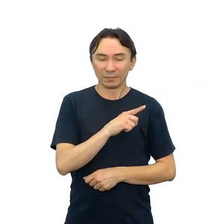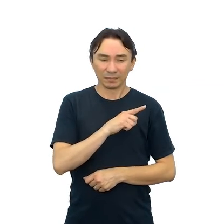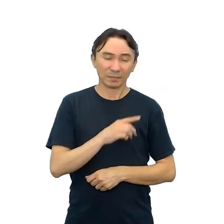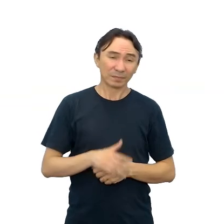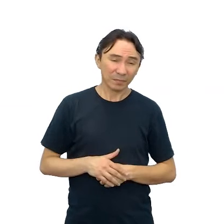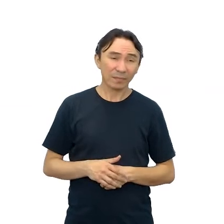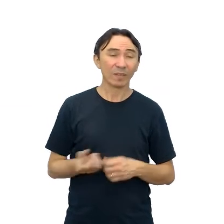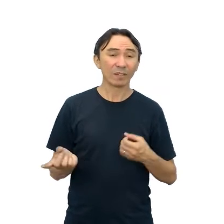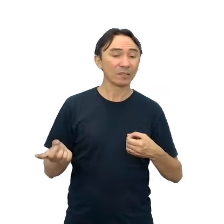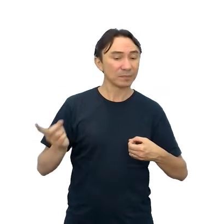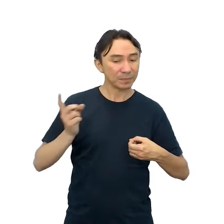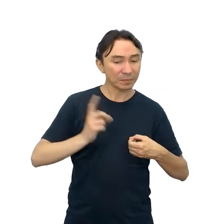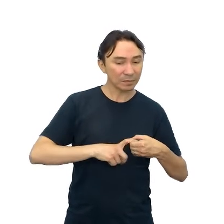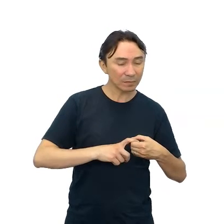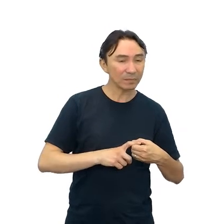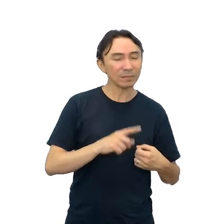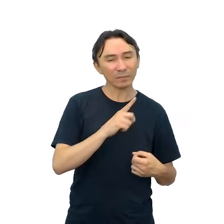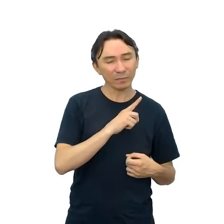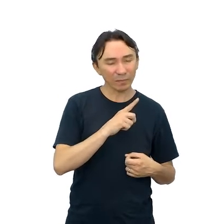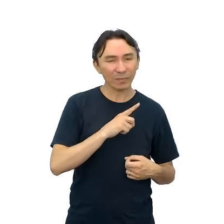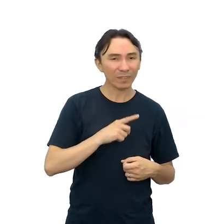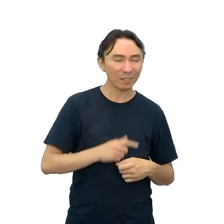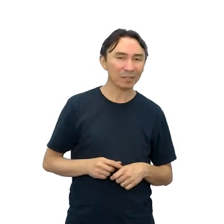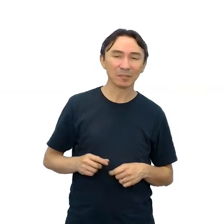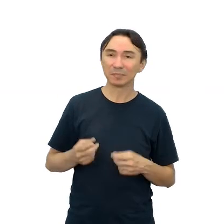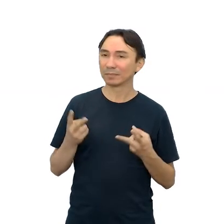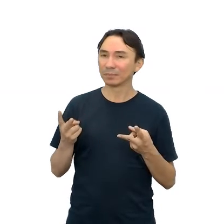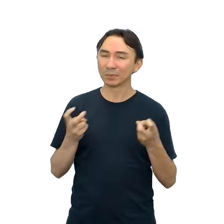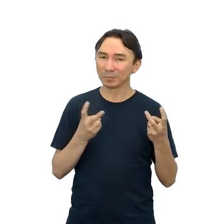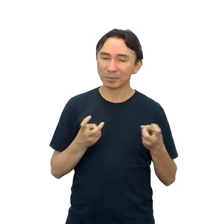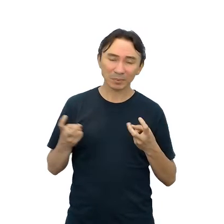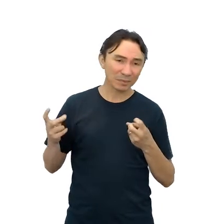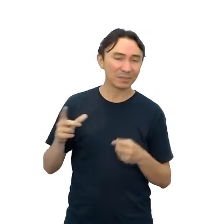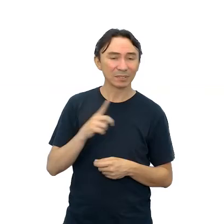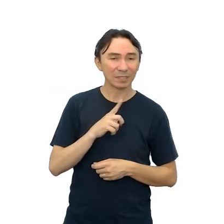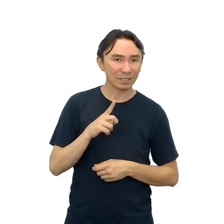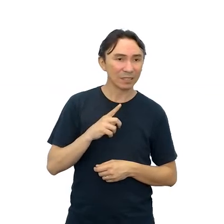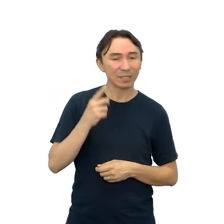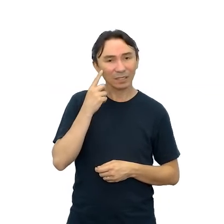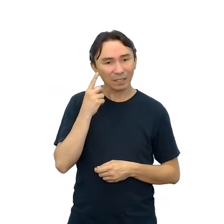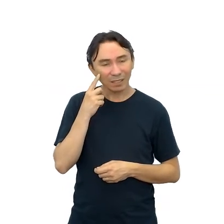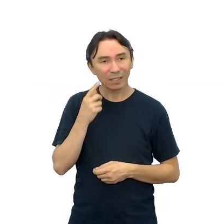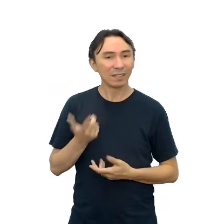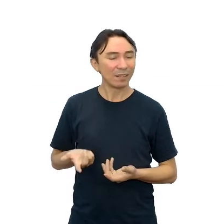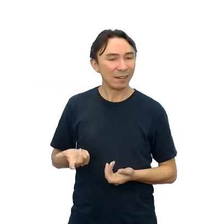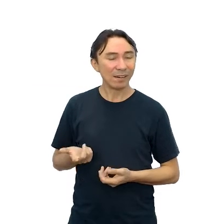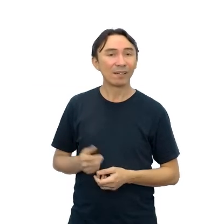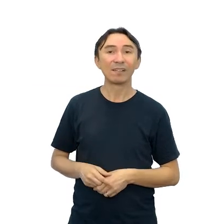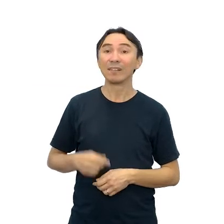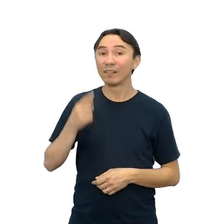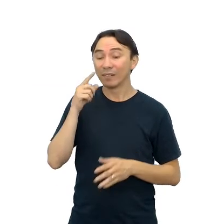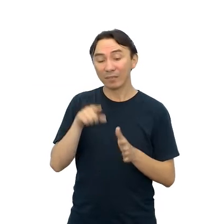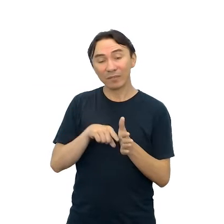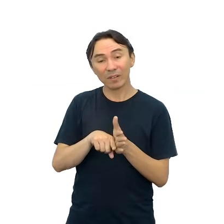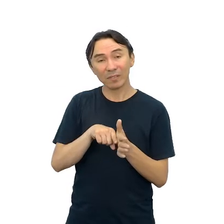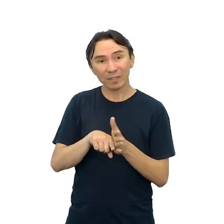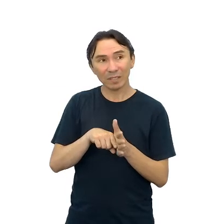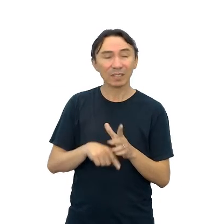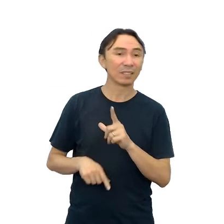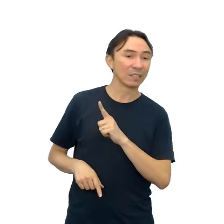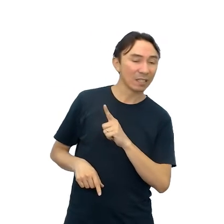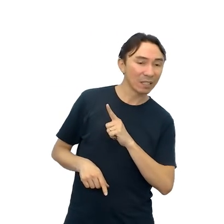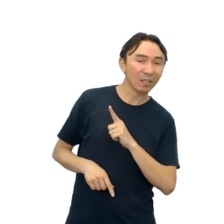voltando para a parte de percepção, lá para a formação da imagem mental, para a percepção, verificando se teria